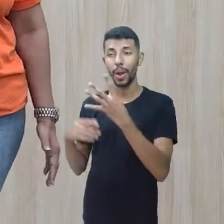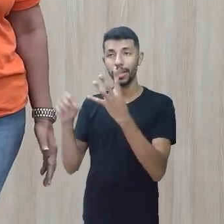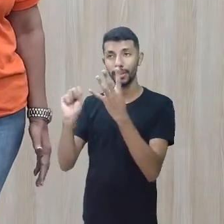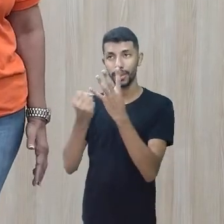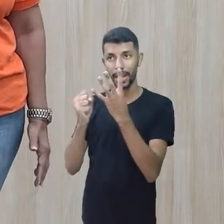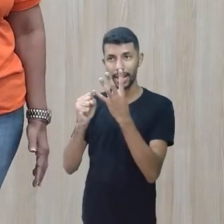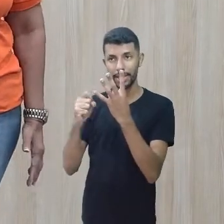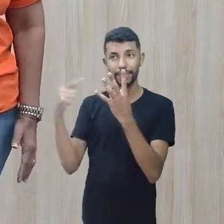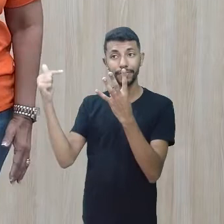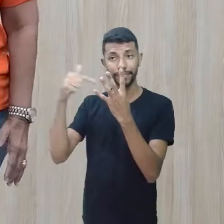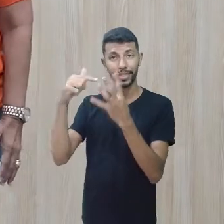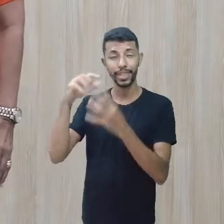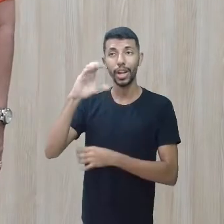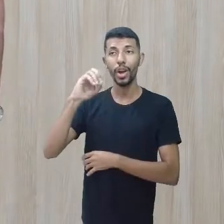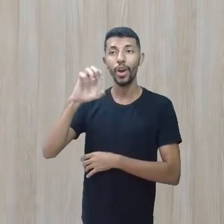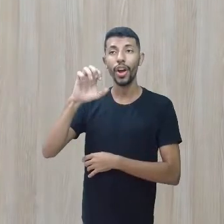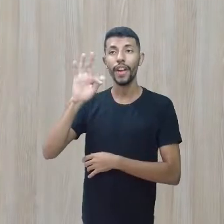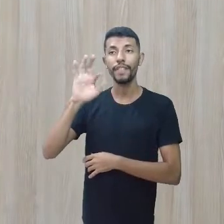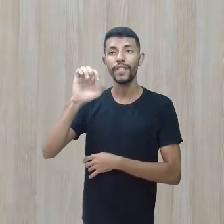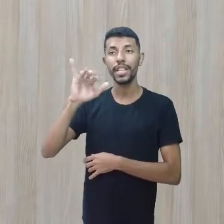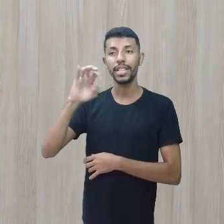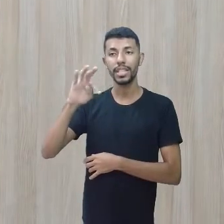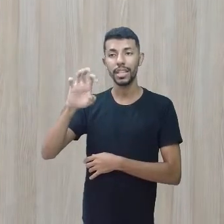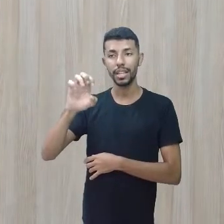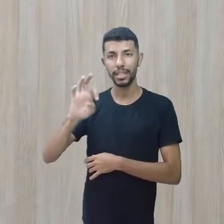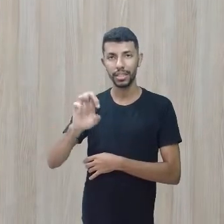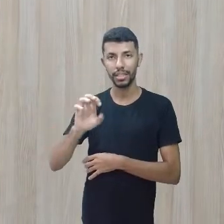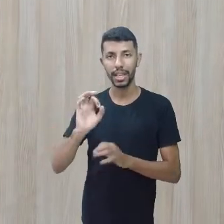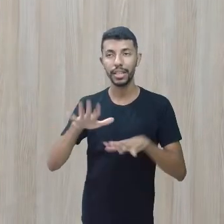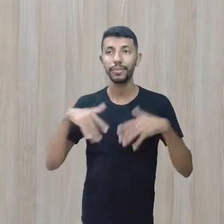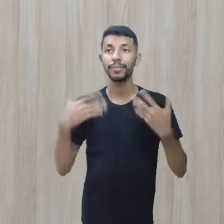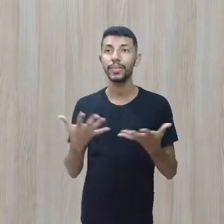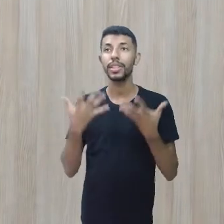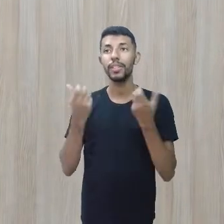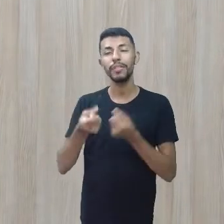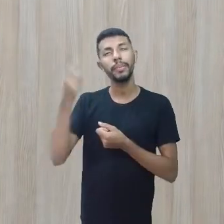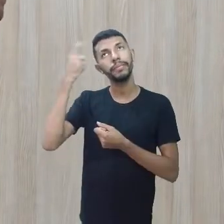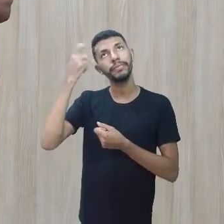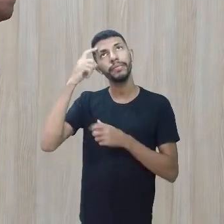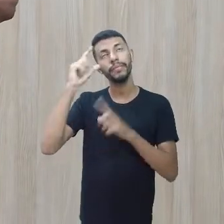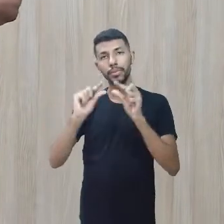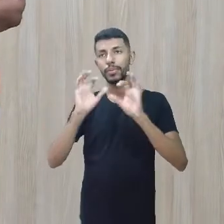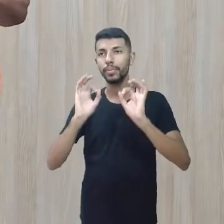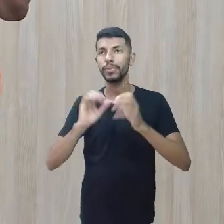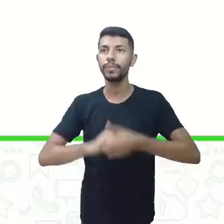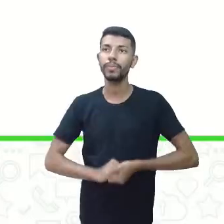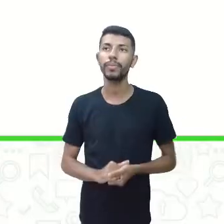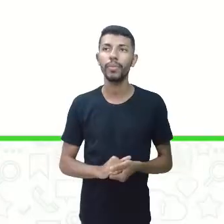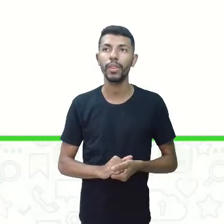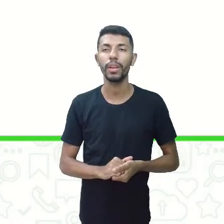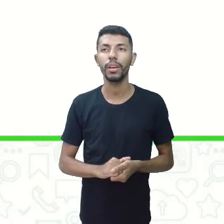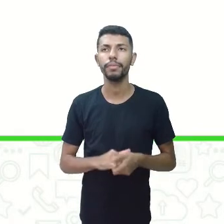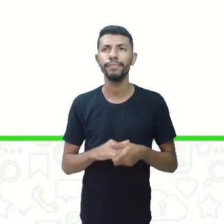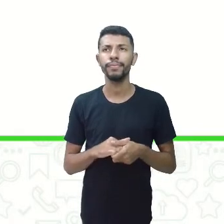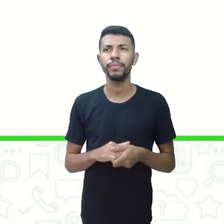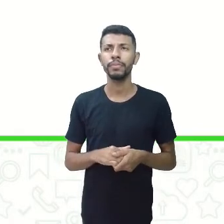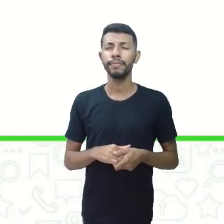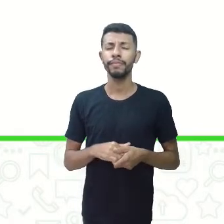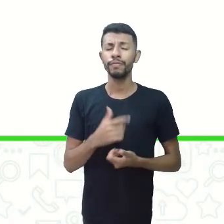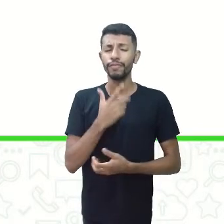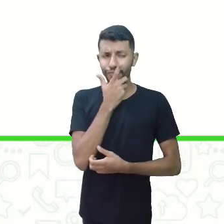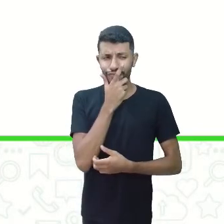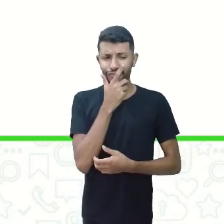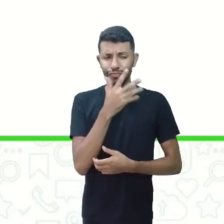lá, calma, é porque o tempo é pouco. Então, vamos lá, vamos pensar um pouco. Será que esse trinômio é um